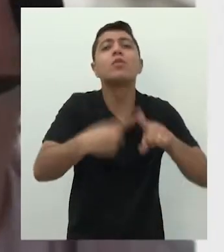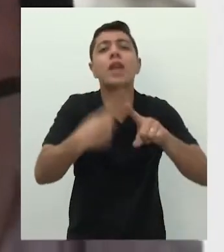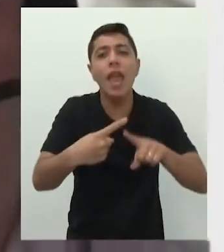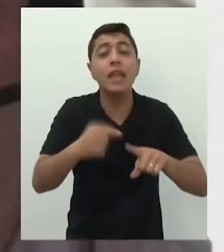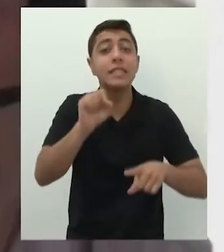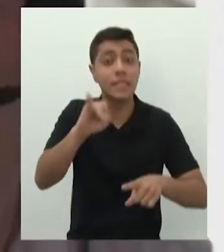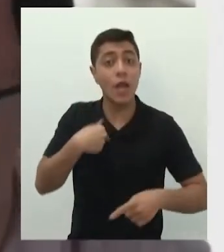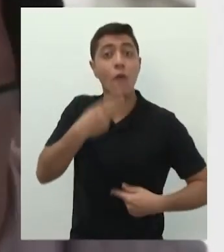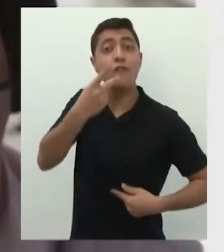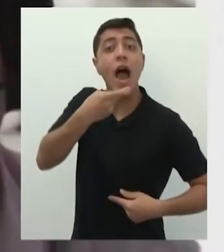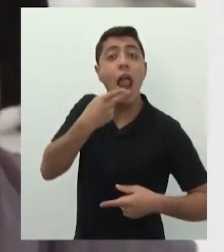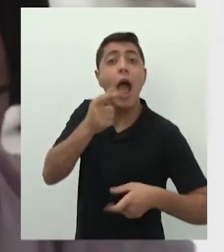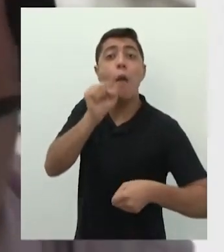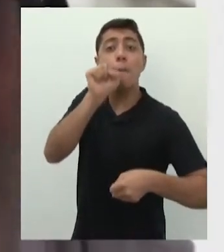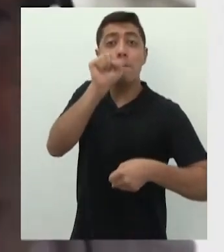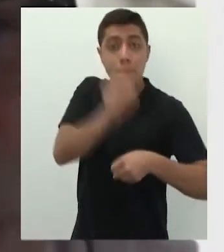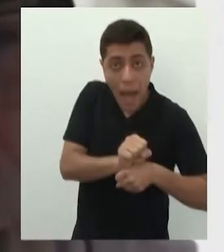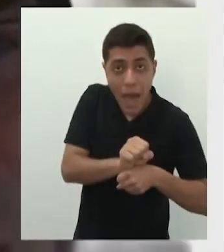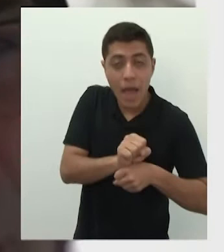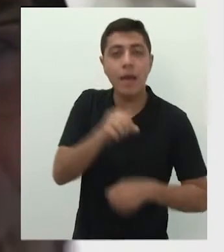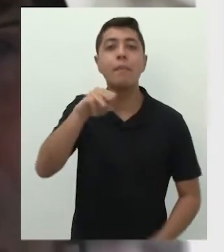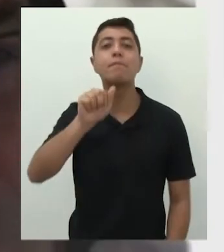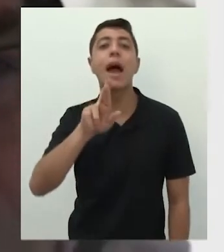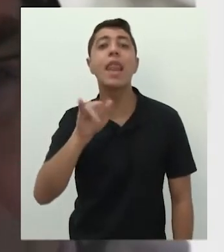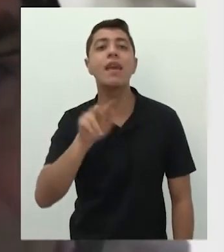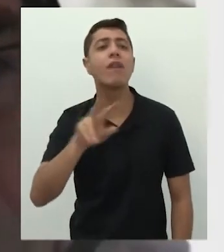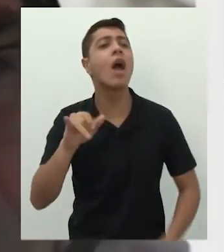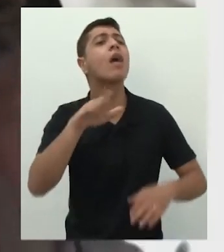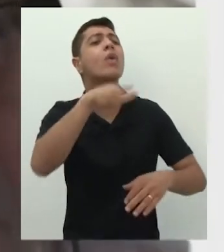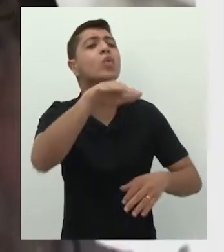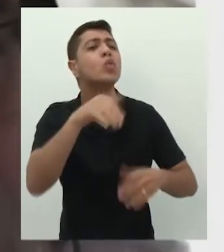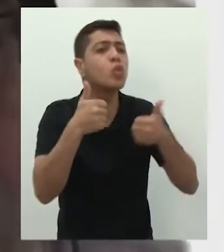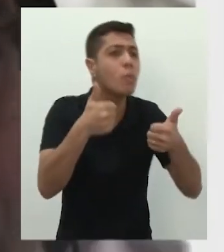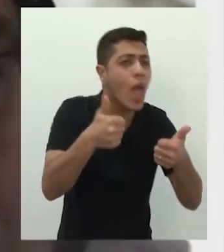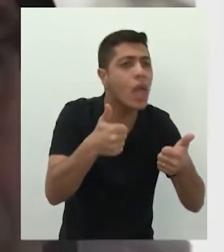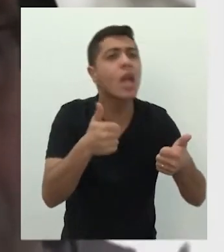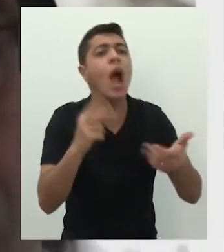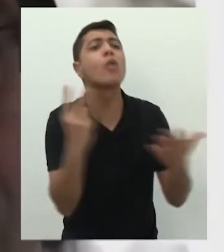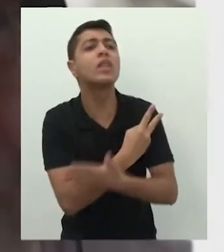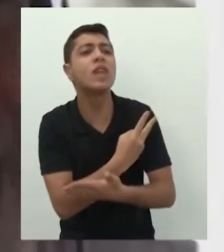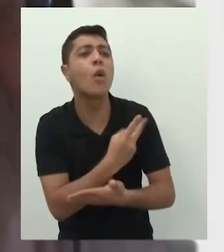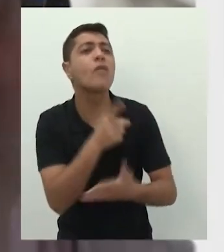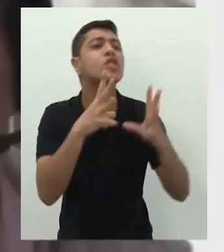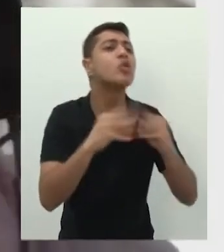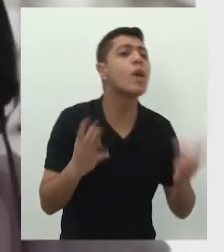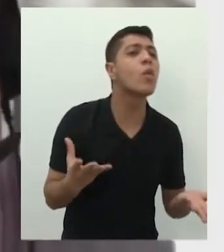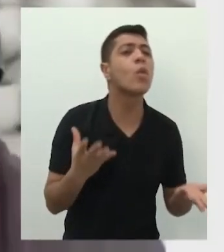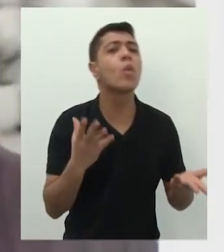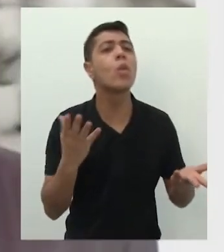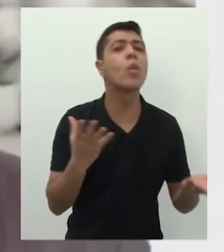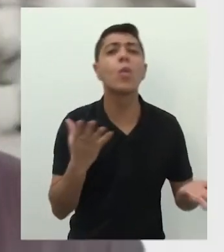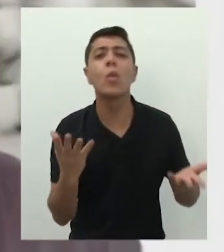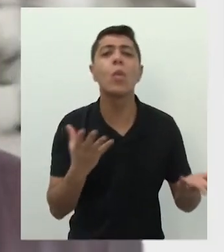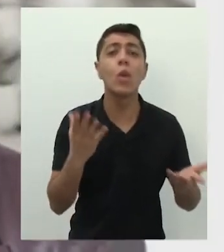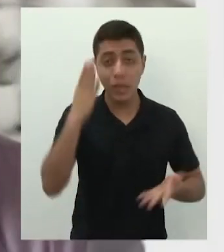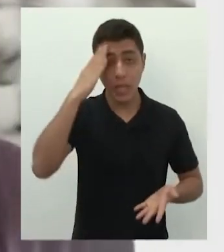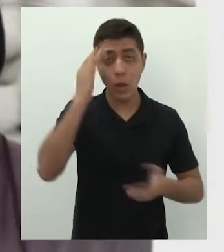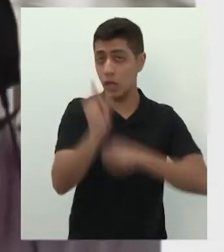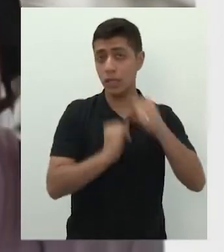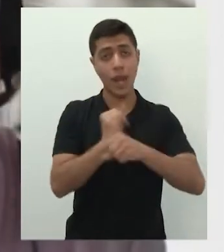especial, a gente só está vendo cabecinhas flutuantes, né, Tânia? Quanto tempo você não vê corpo das pessoas, né, Tânia? A gente vê só